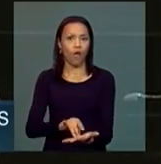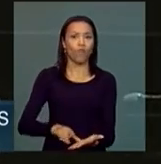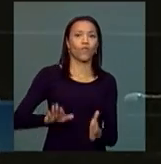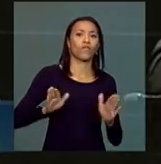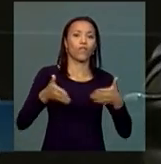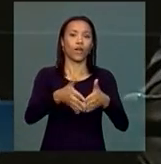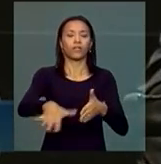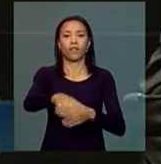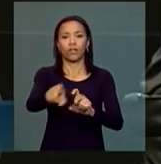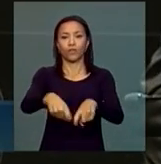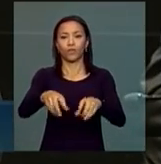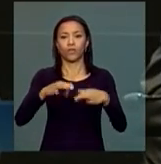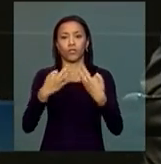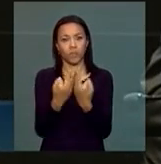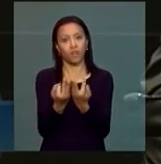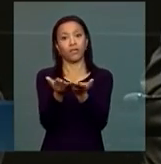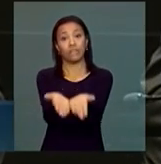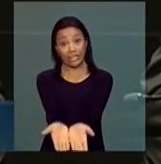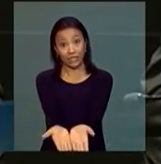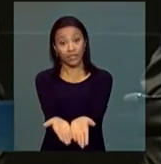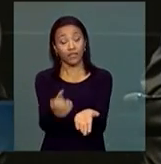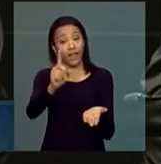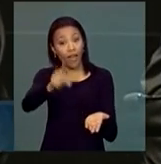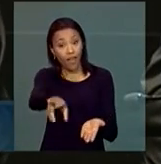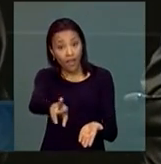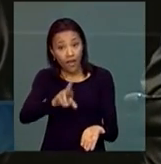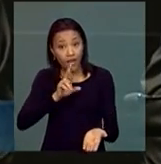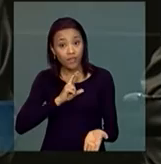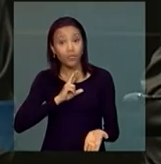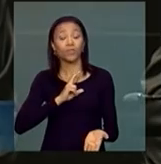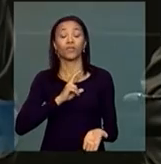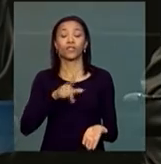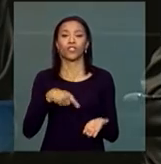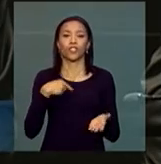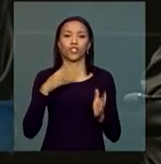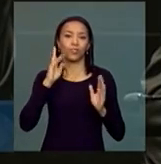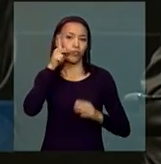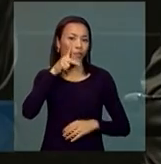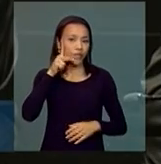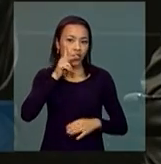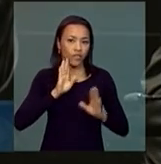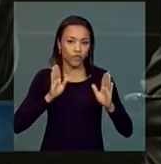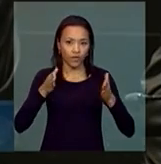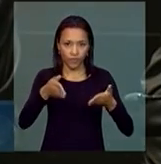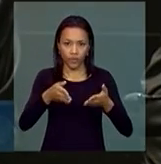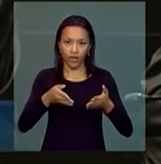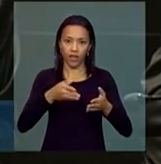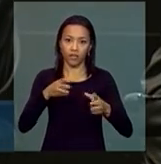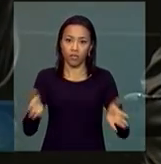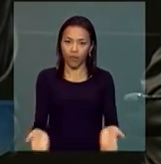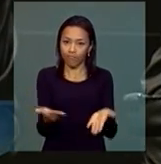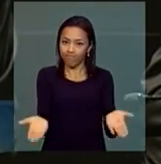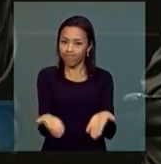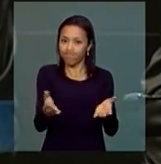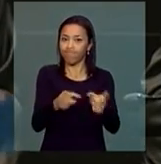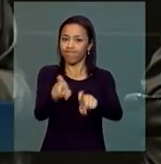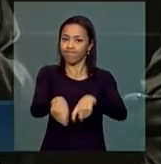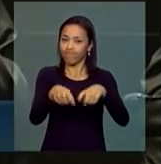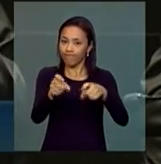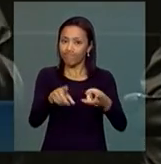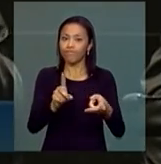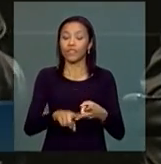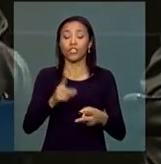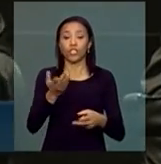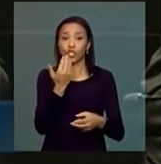familiar brasileira. E isso é fruto de política agrícola, é fruto de produção, é fruto